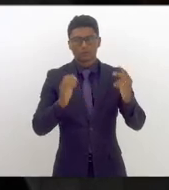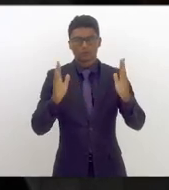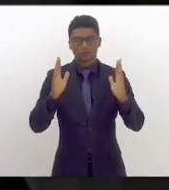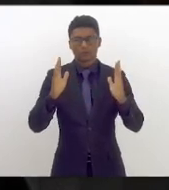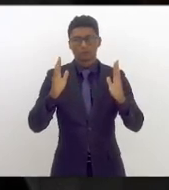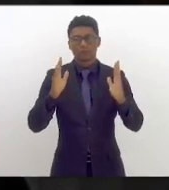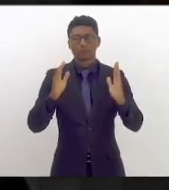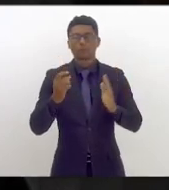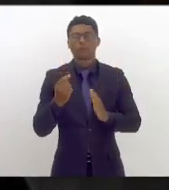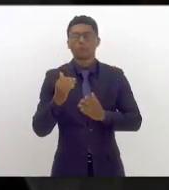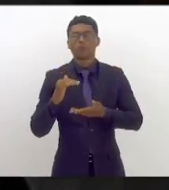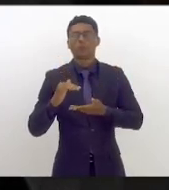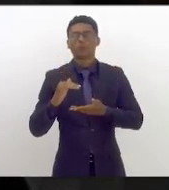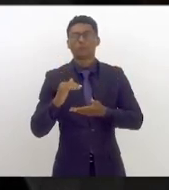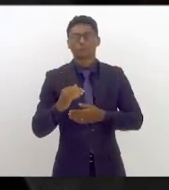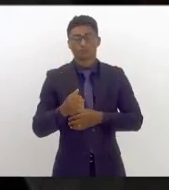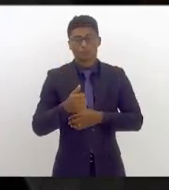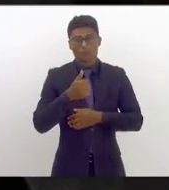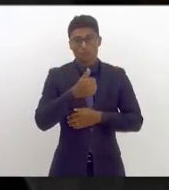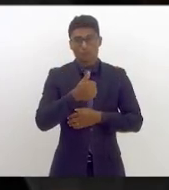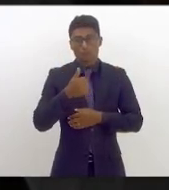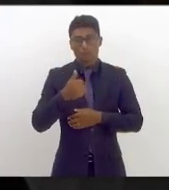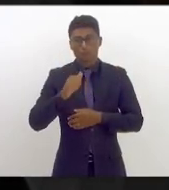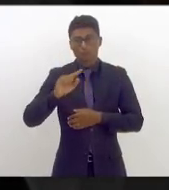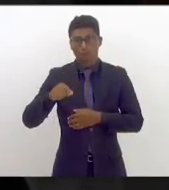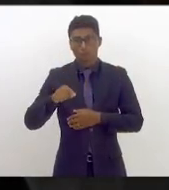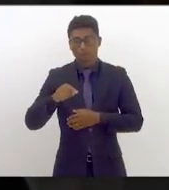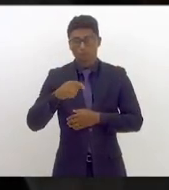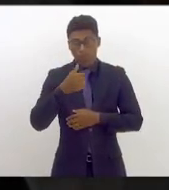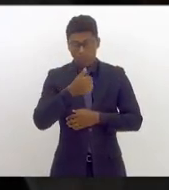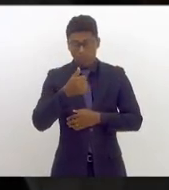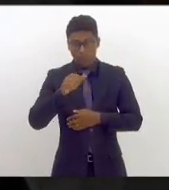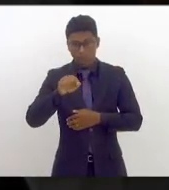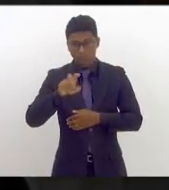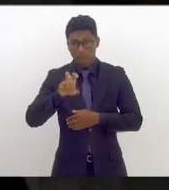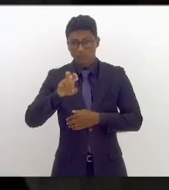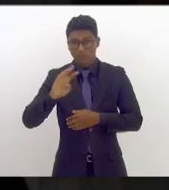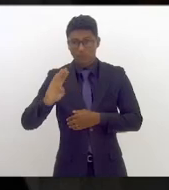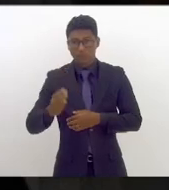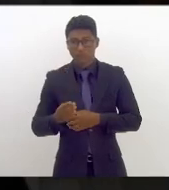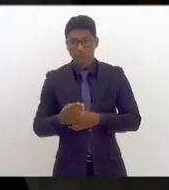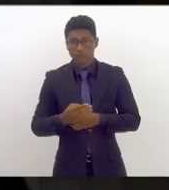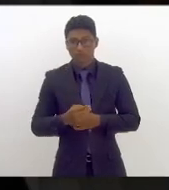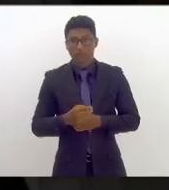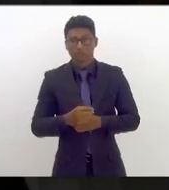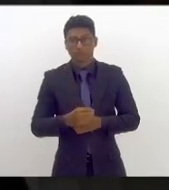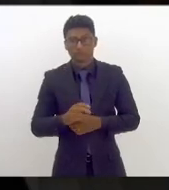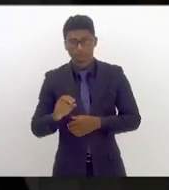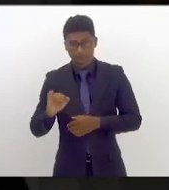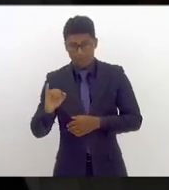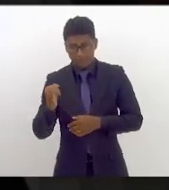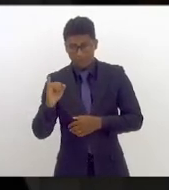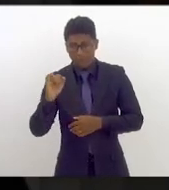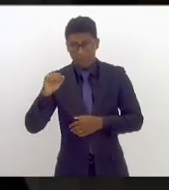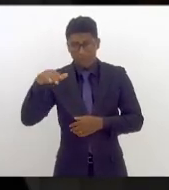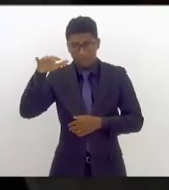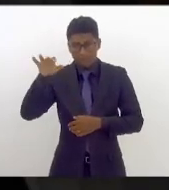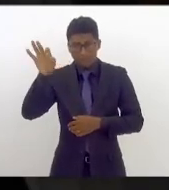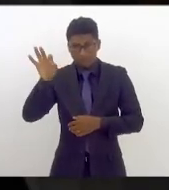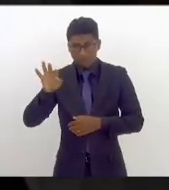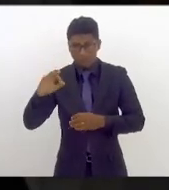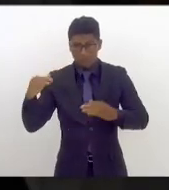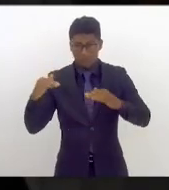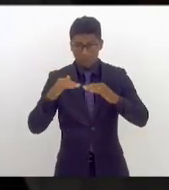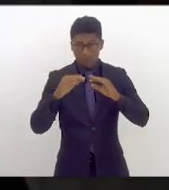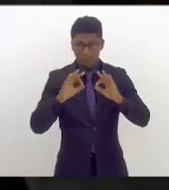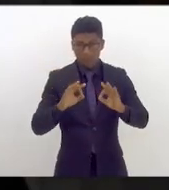a 11,5 bilhões. Repito aqui, o orçamento de 2010, corrigido pela inflação até 2021, seria hoje